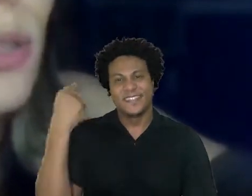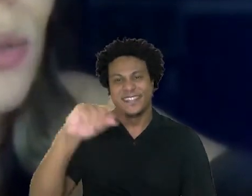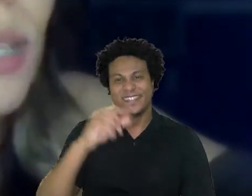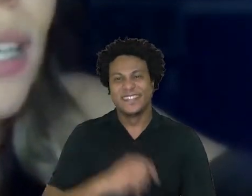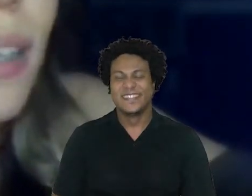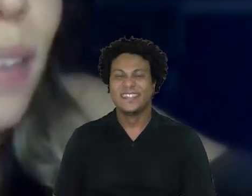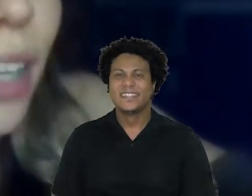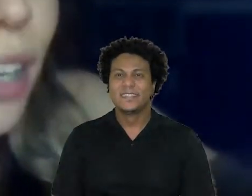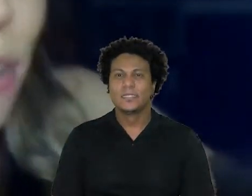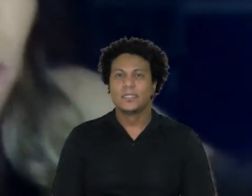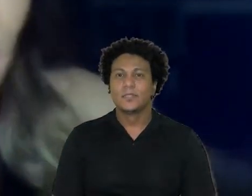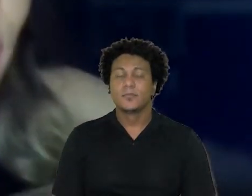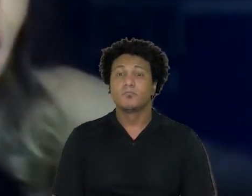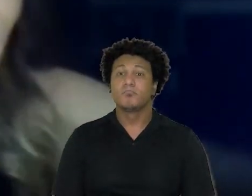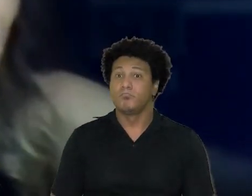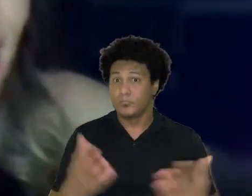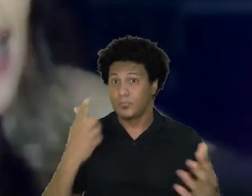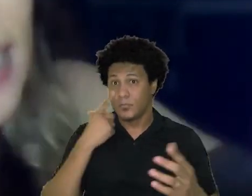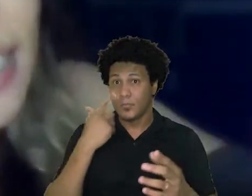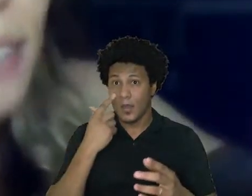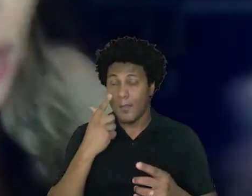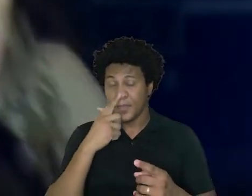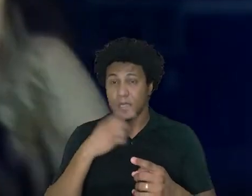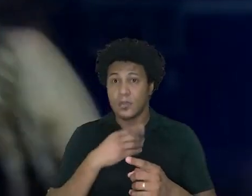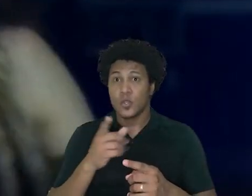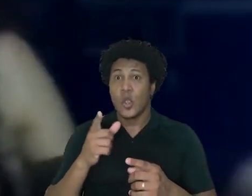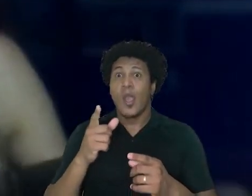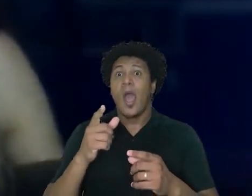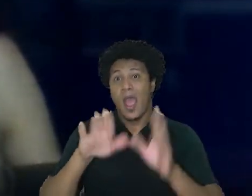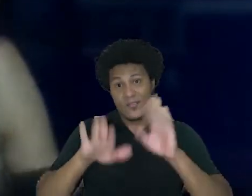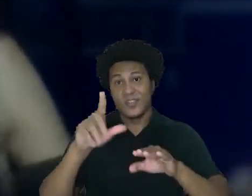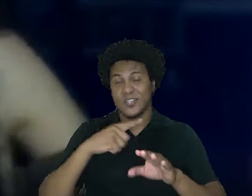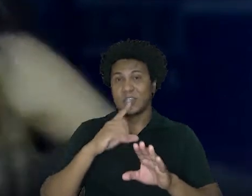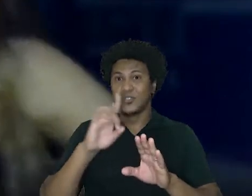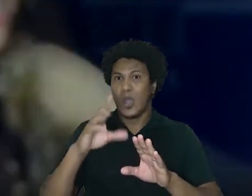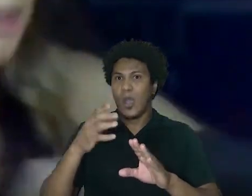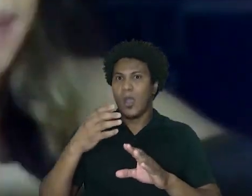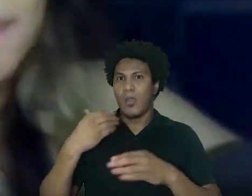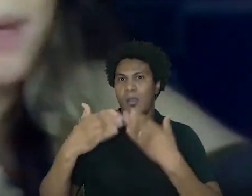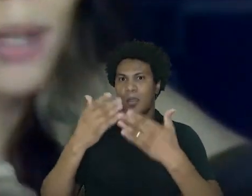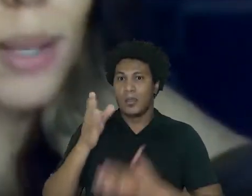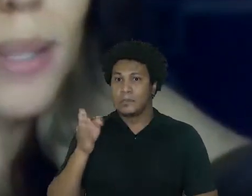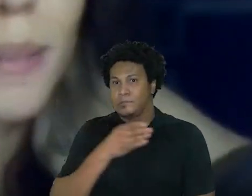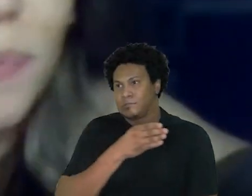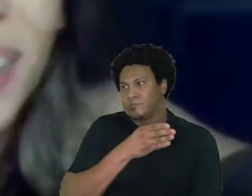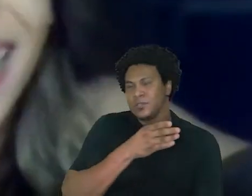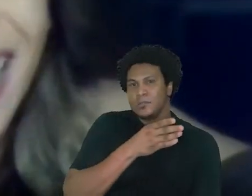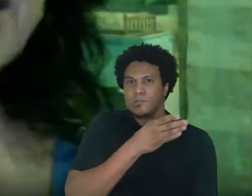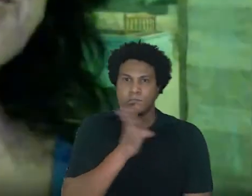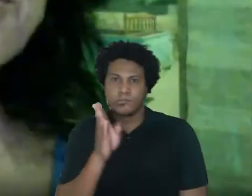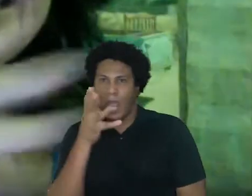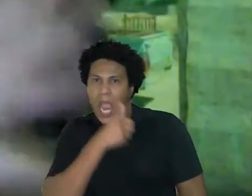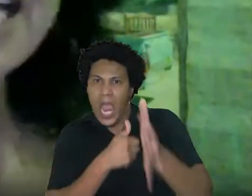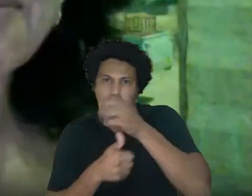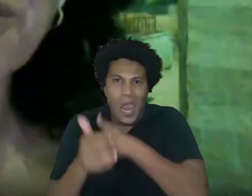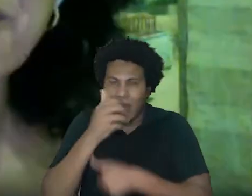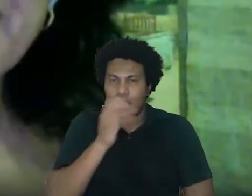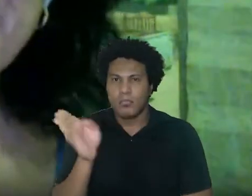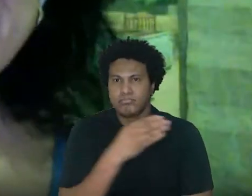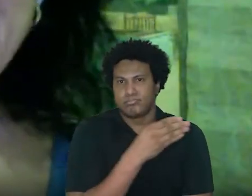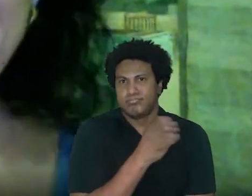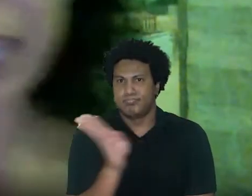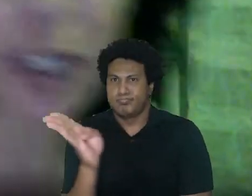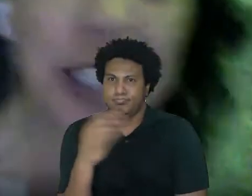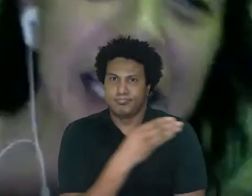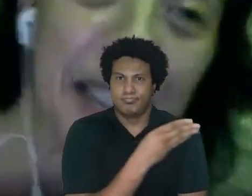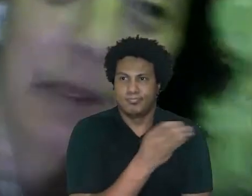que construir e vamos para frente. Quer dizer, se tiver que voltar uns passinhos, a gente volta também. Mas bora nós. Mas que vai no zigue-zague, pelo